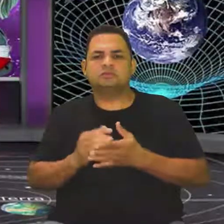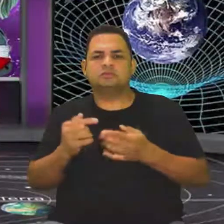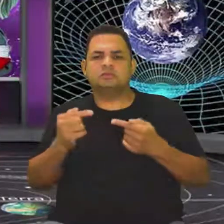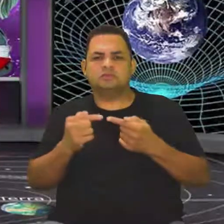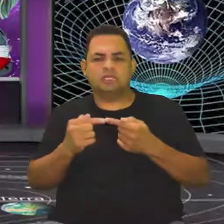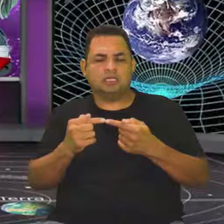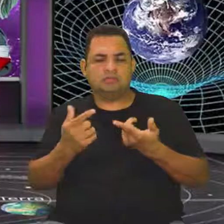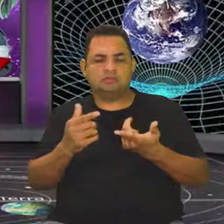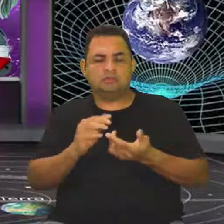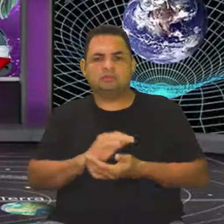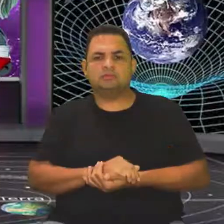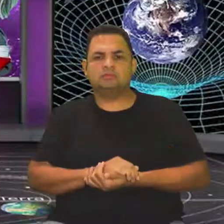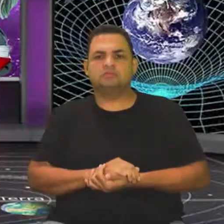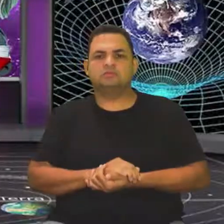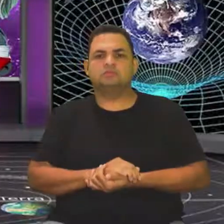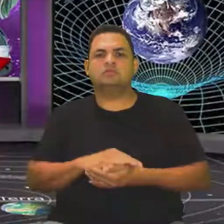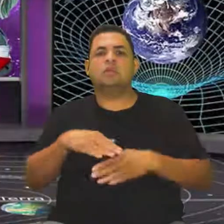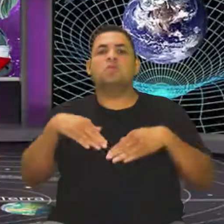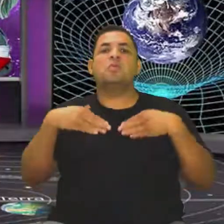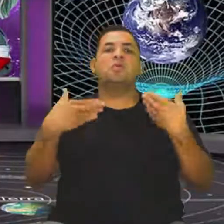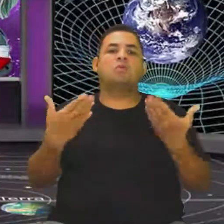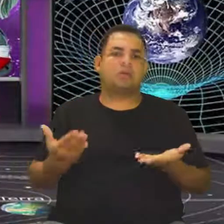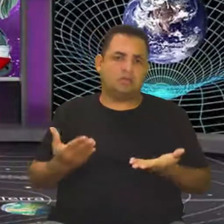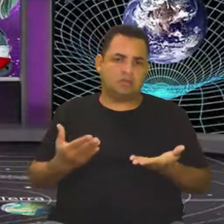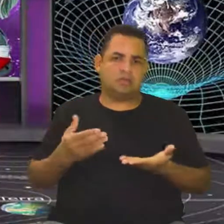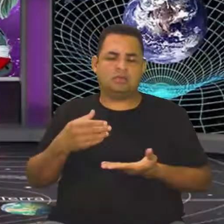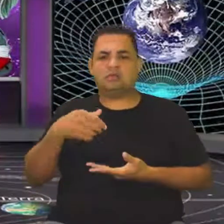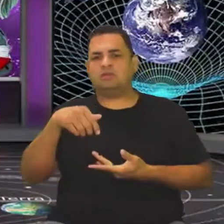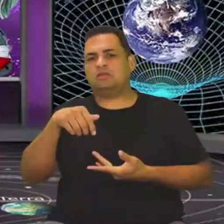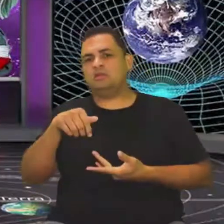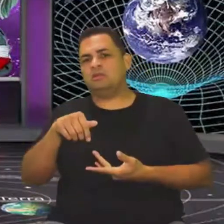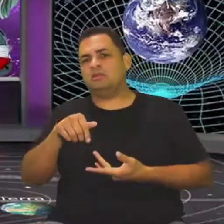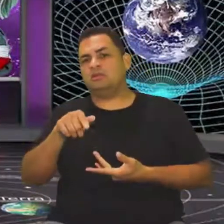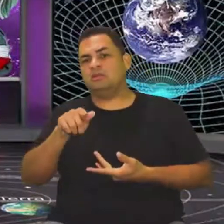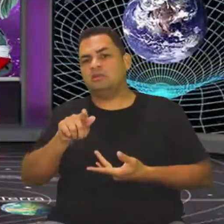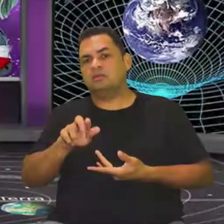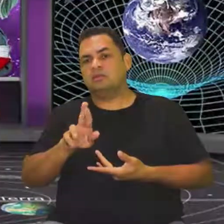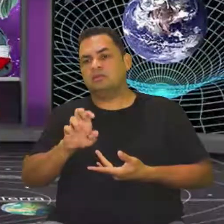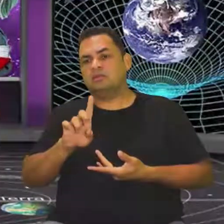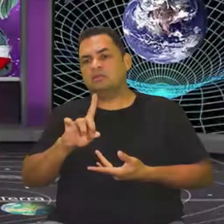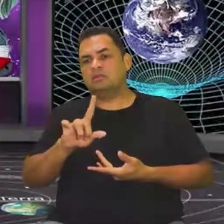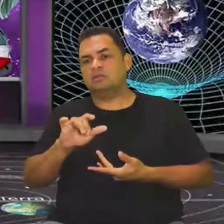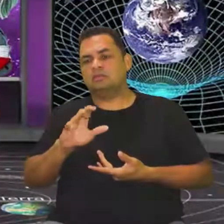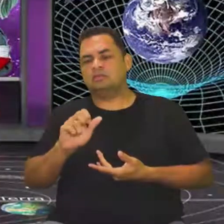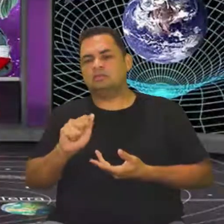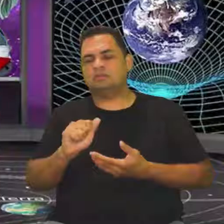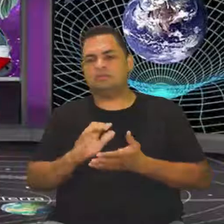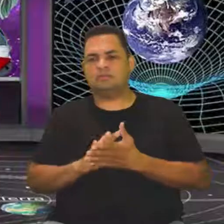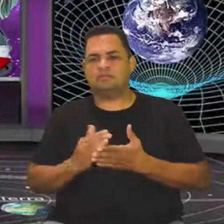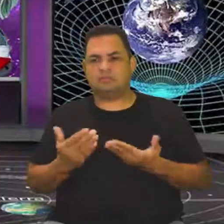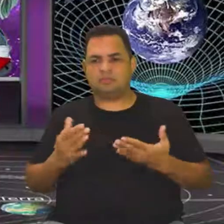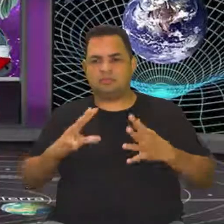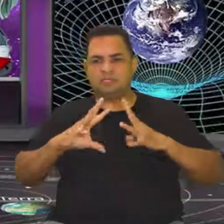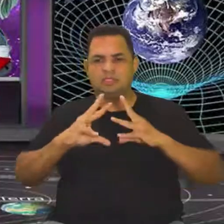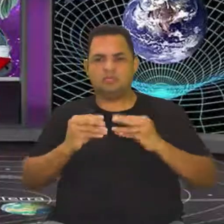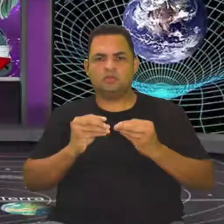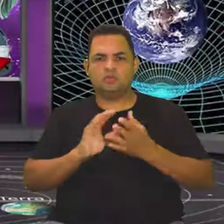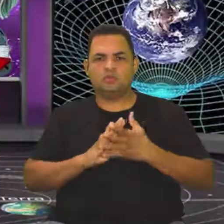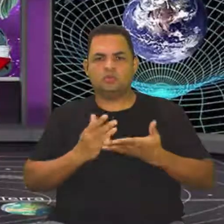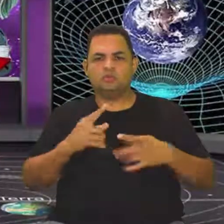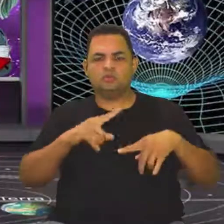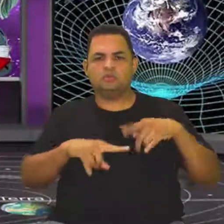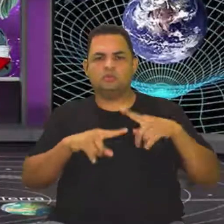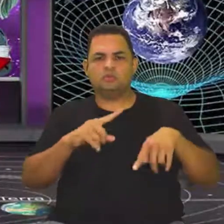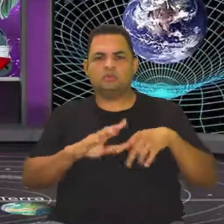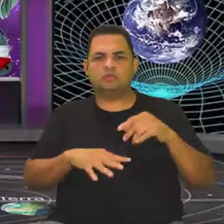uma grandeza. Que grandeza é essa, pessoal? Alguém sabe essa grandeza? Ela está em todos os aparelhos. É